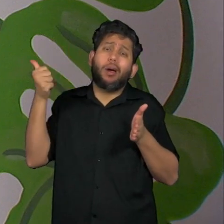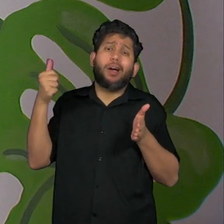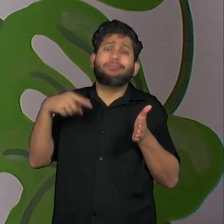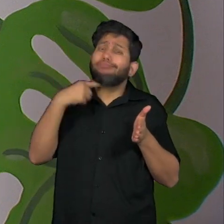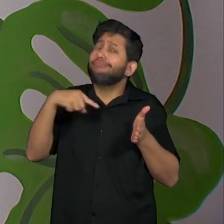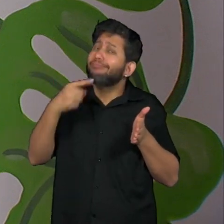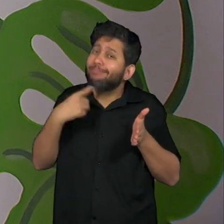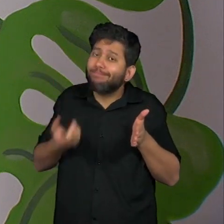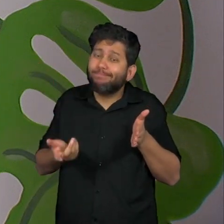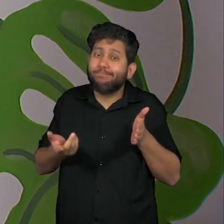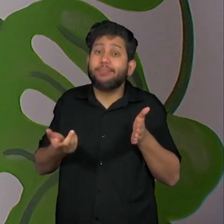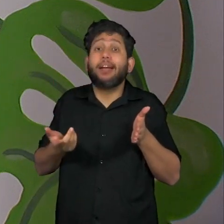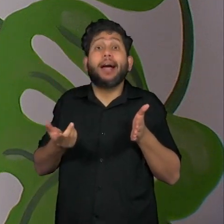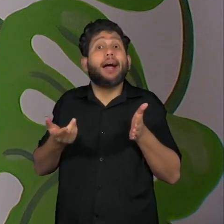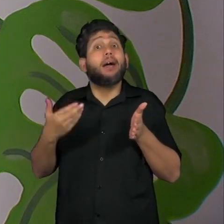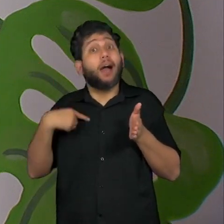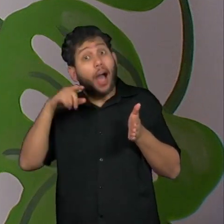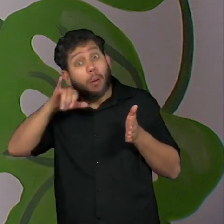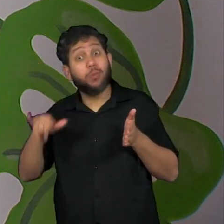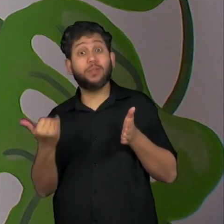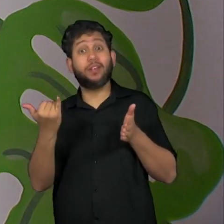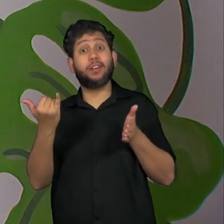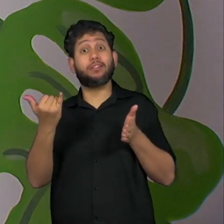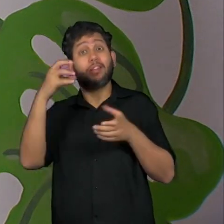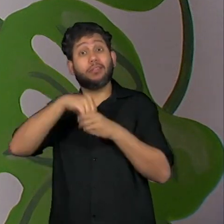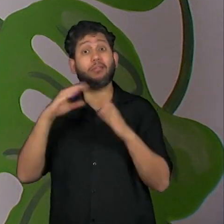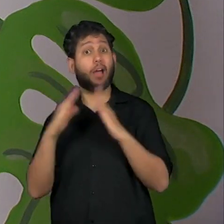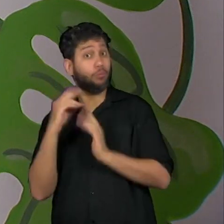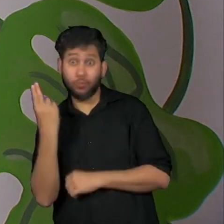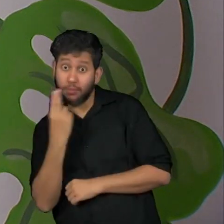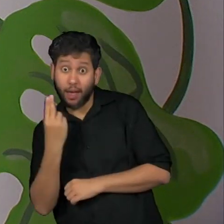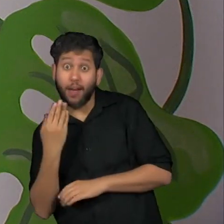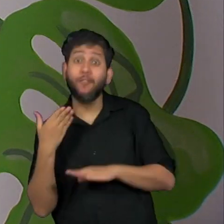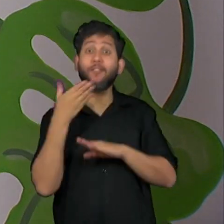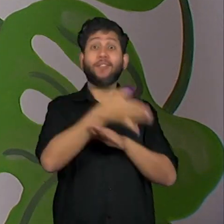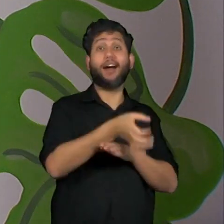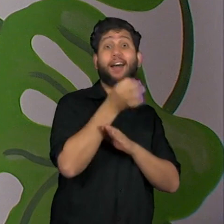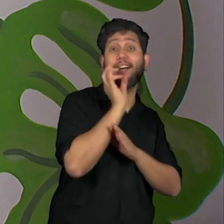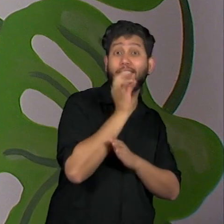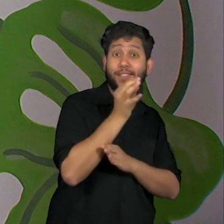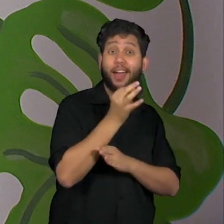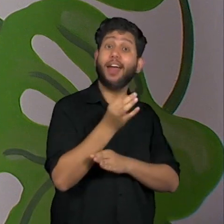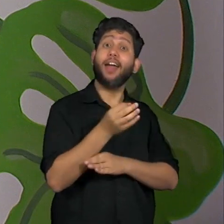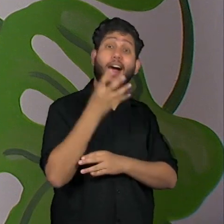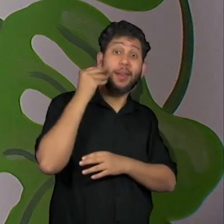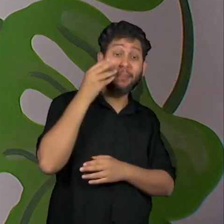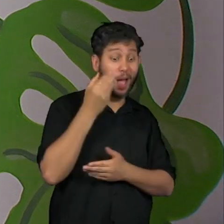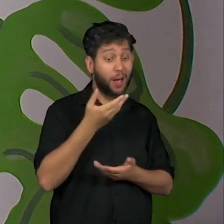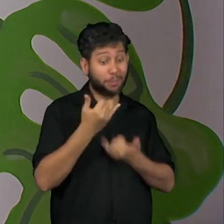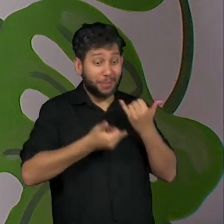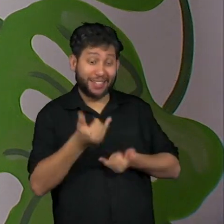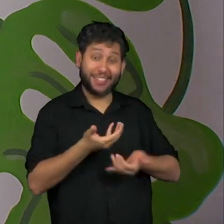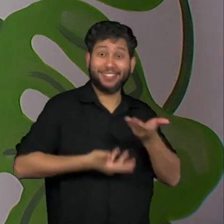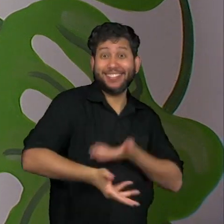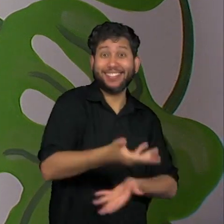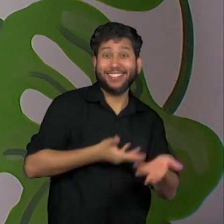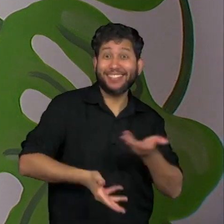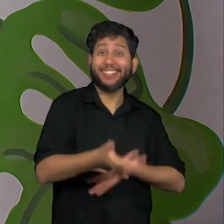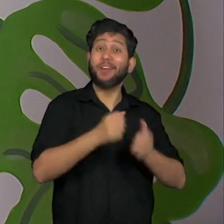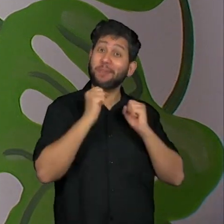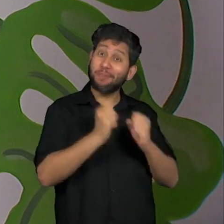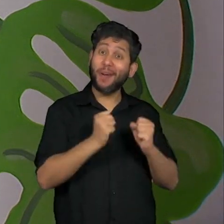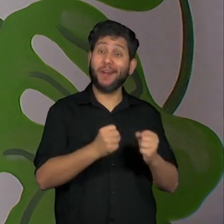aí eles vão para esses espaços para relaxar um pouco e até para tentar combater a solidão. Só quem convive com